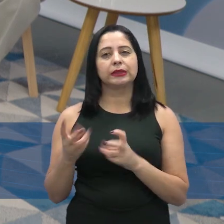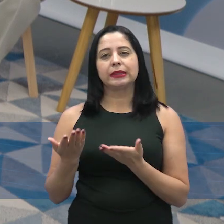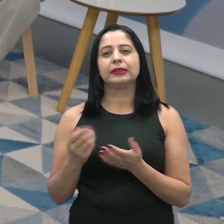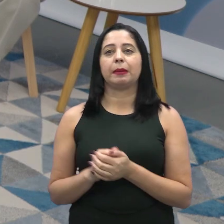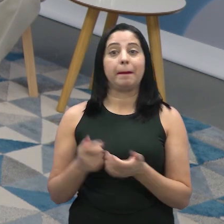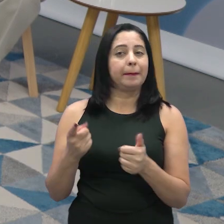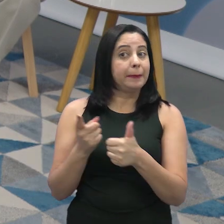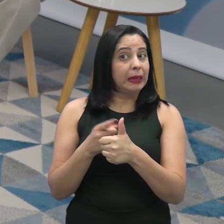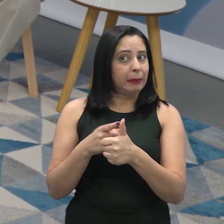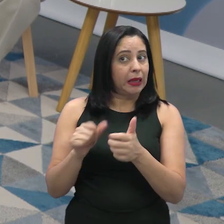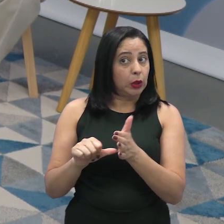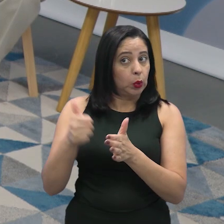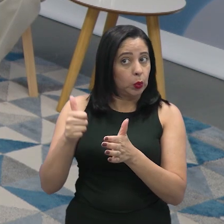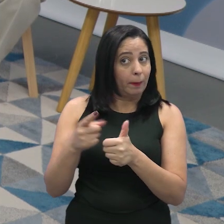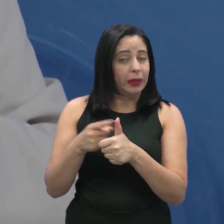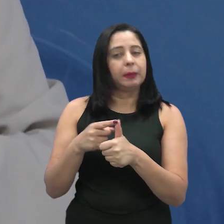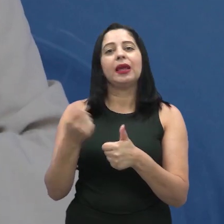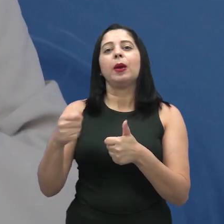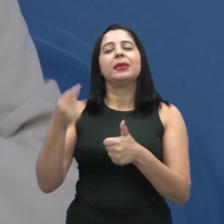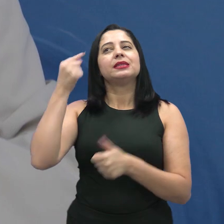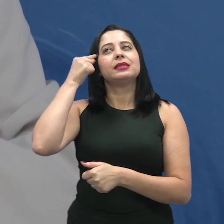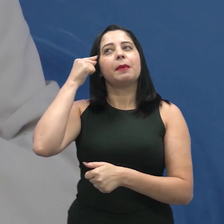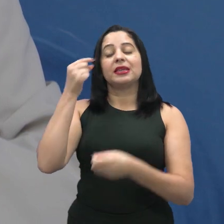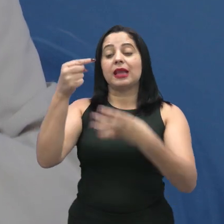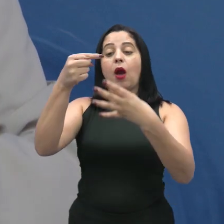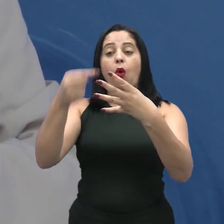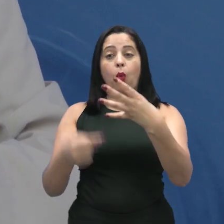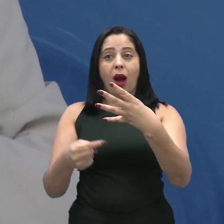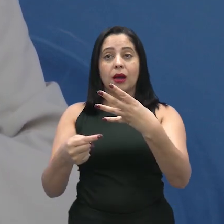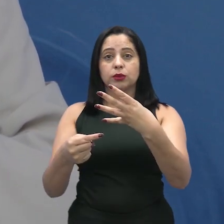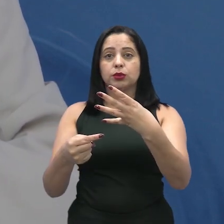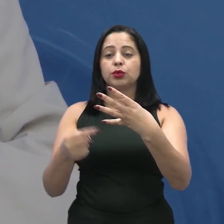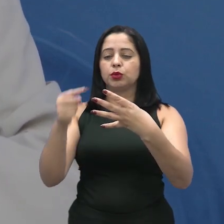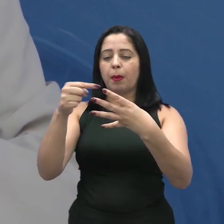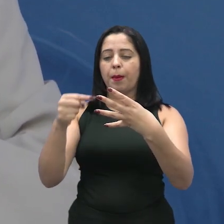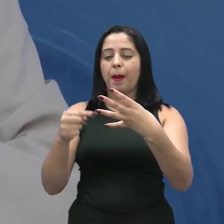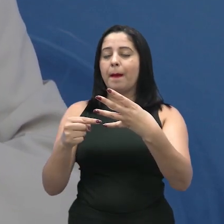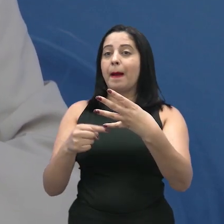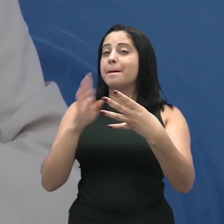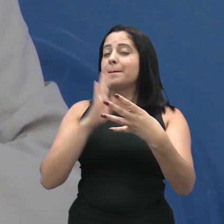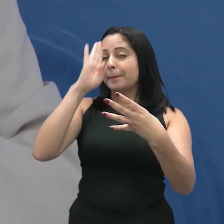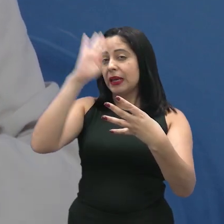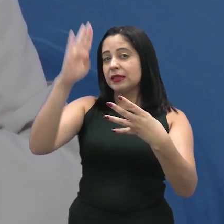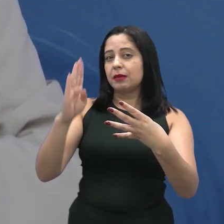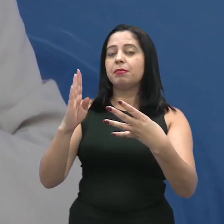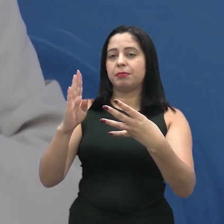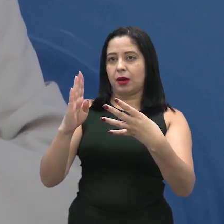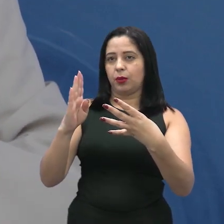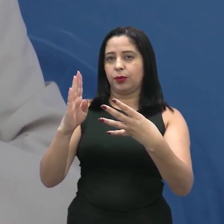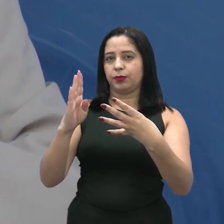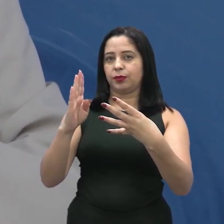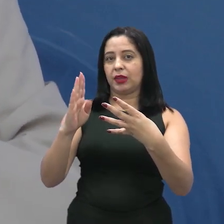que primeiro pensarmos nos 4 elementos fundamentais que a classe média deseja. Primeiro,